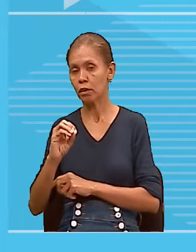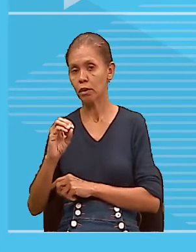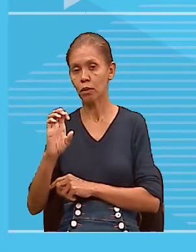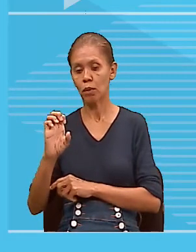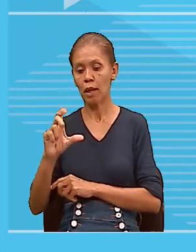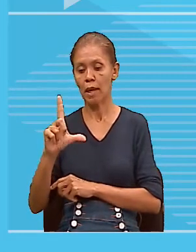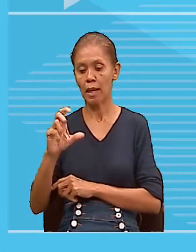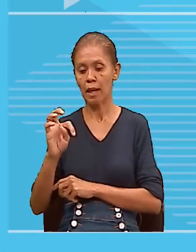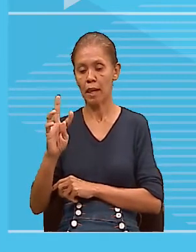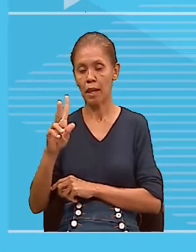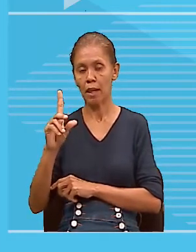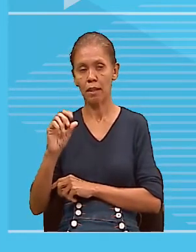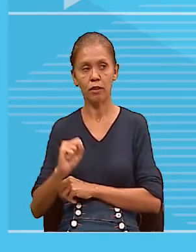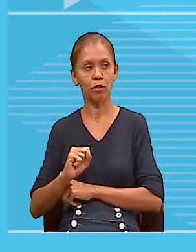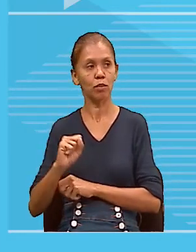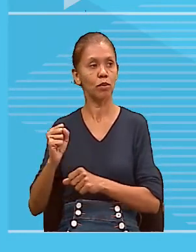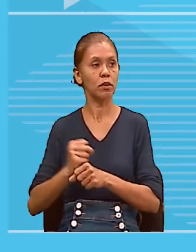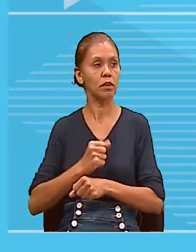década